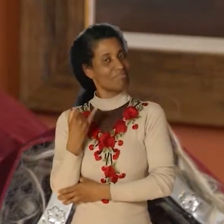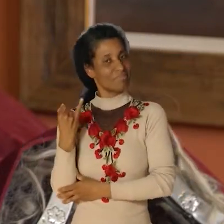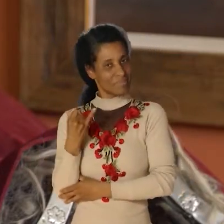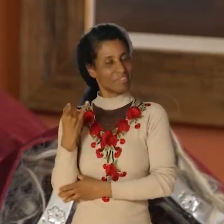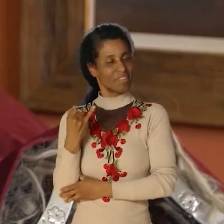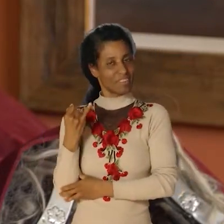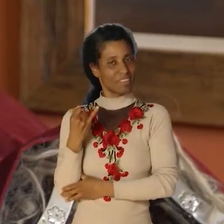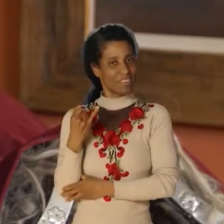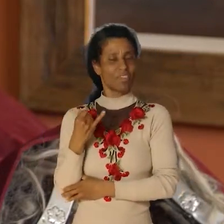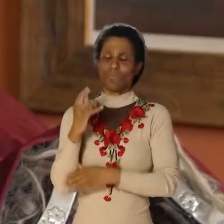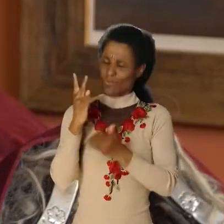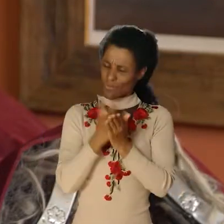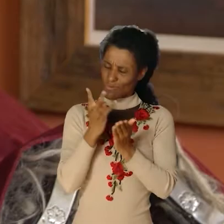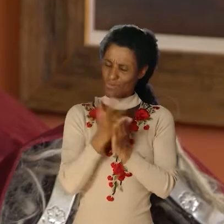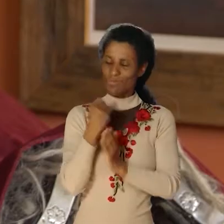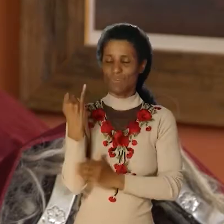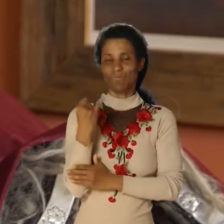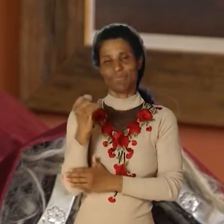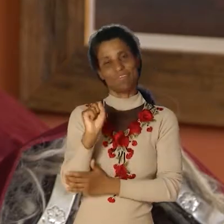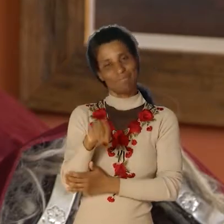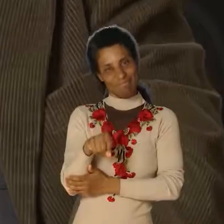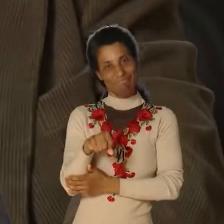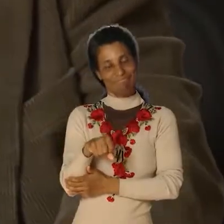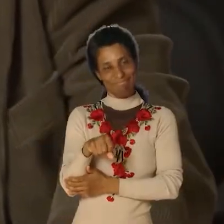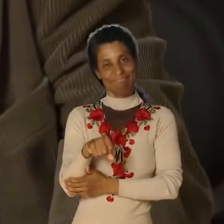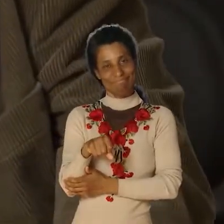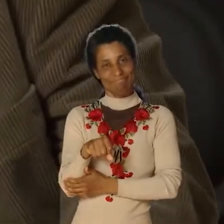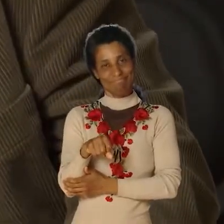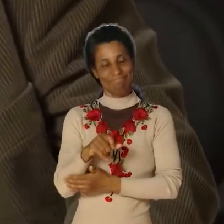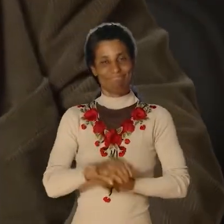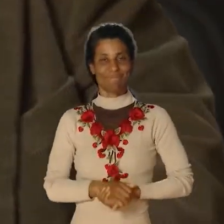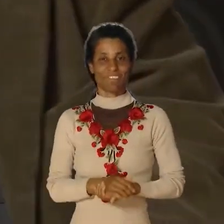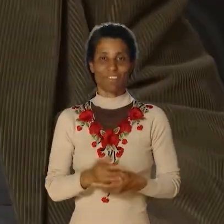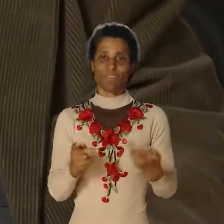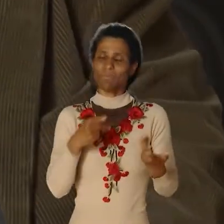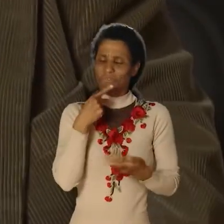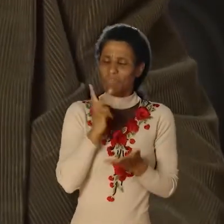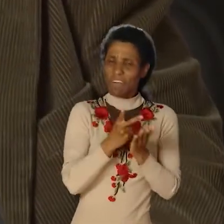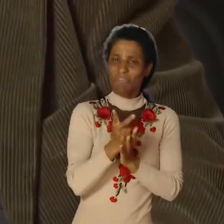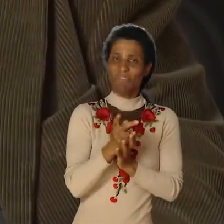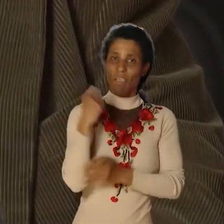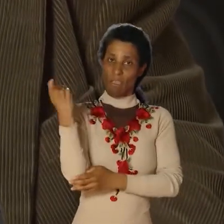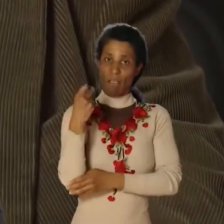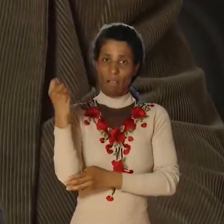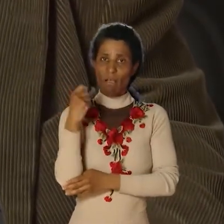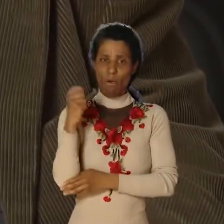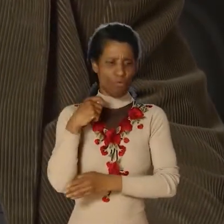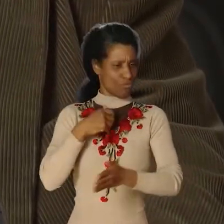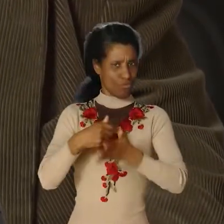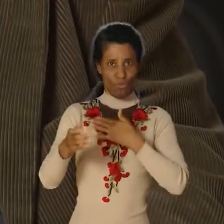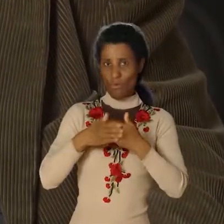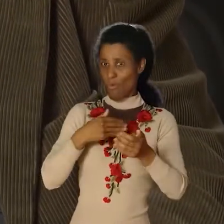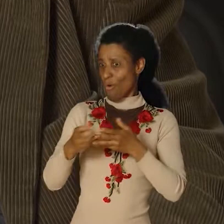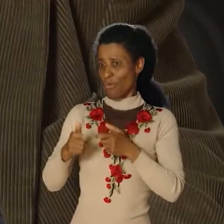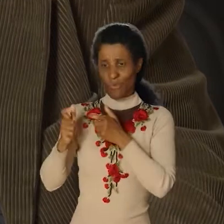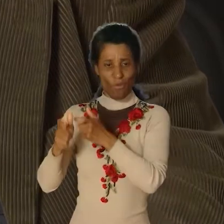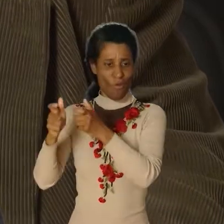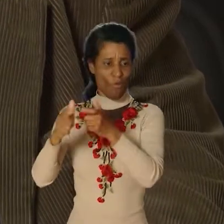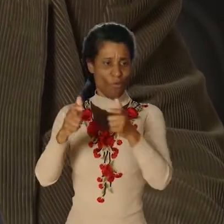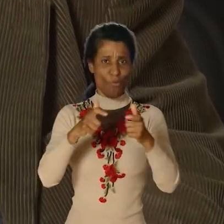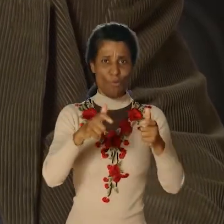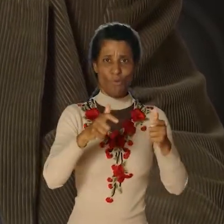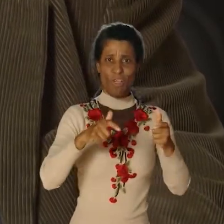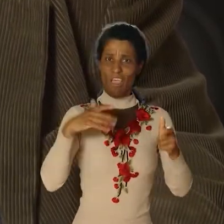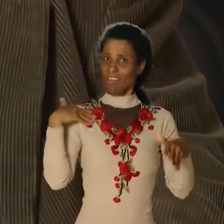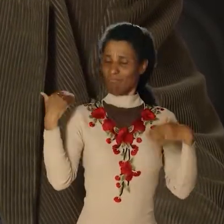que foi importante, mas que segue importante. O Jaime Caetano dizia: gaúcho é sempre gaúcho em qualquer parte que